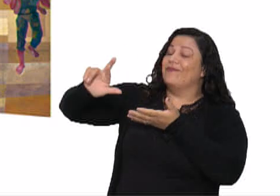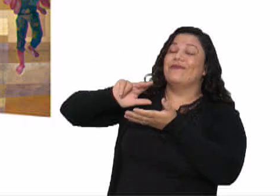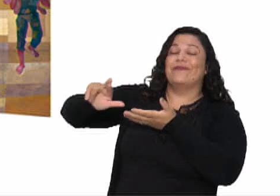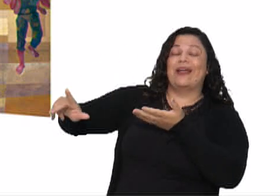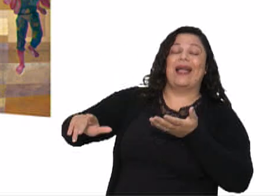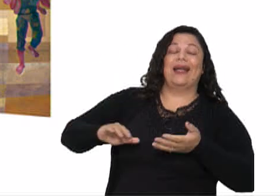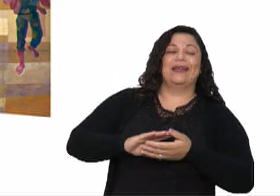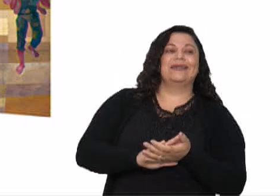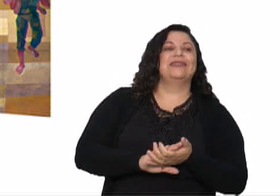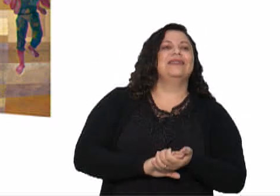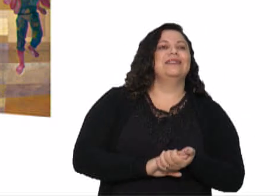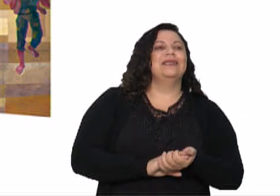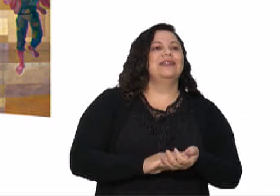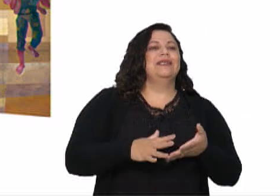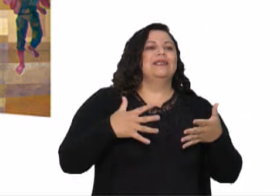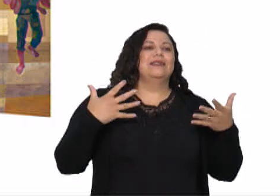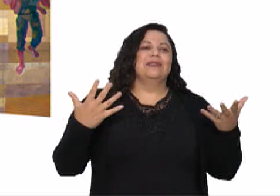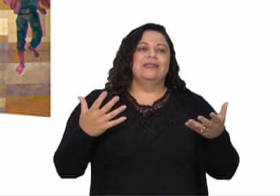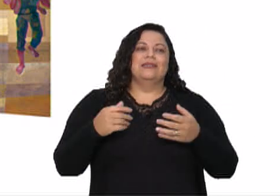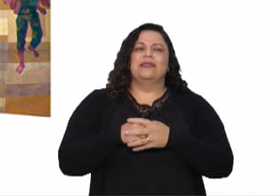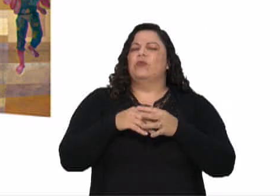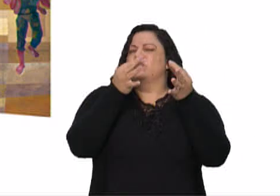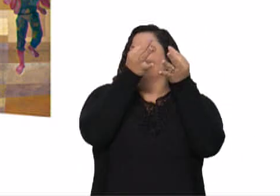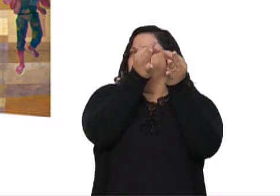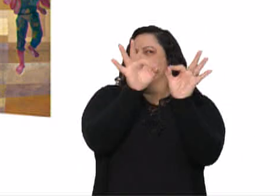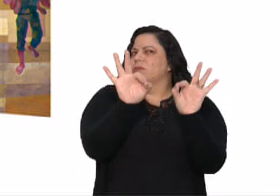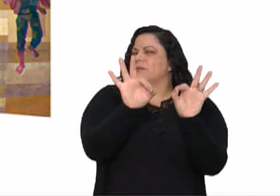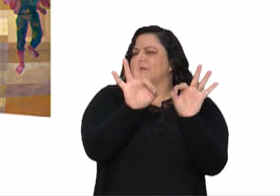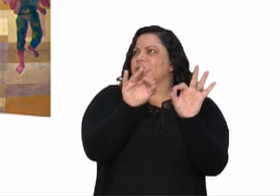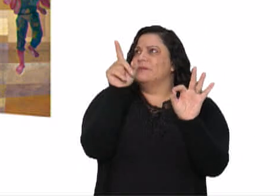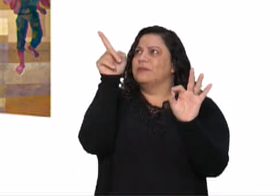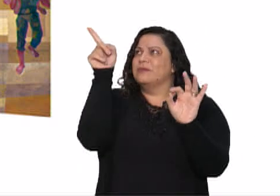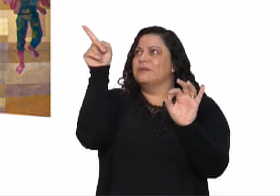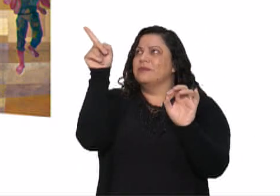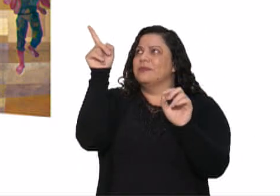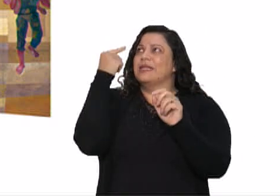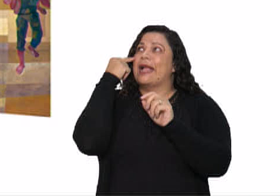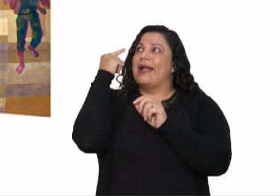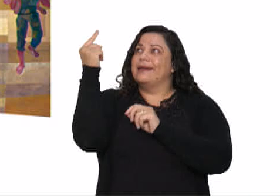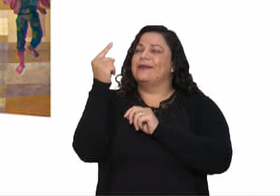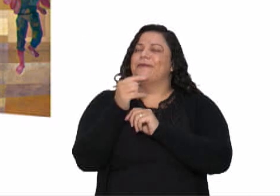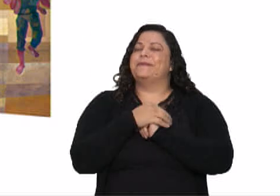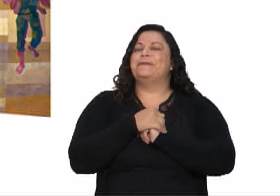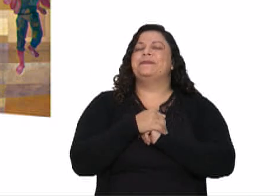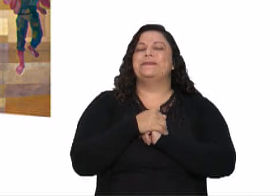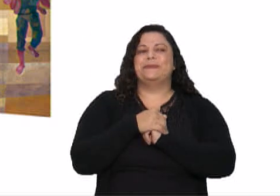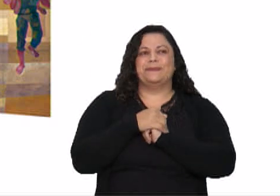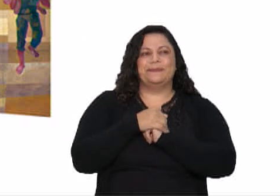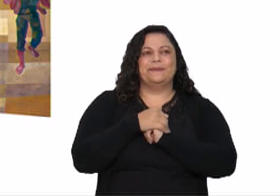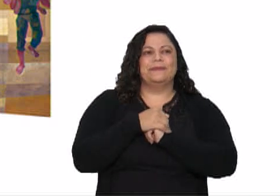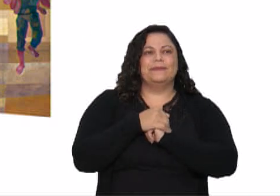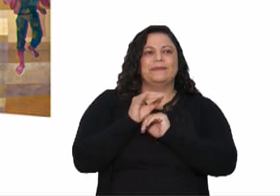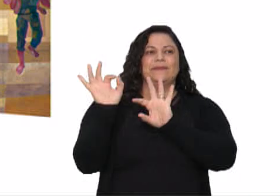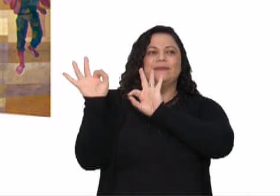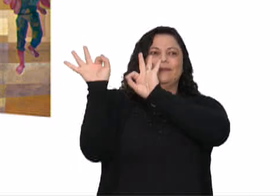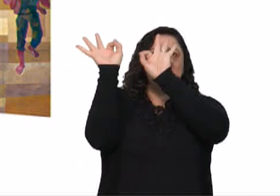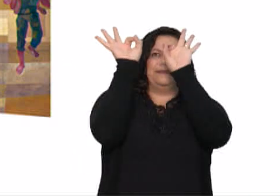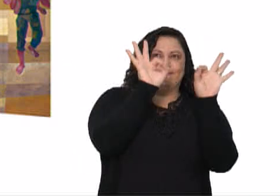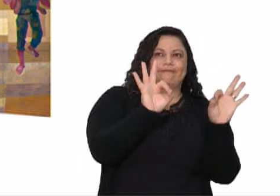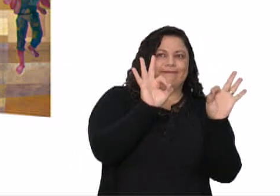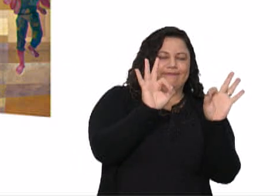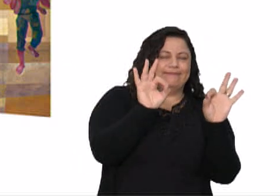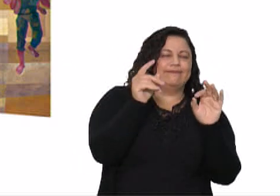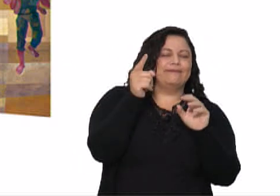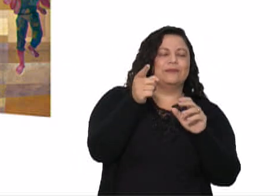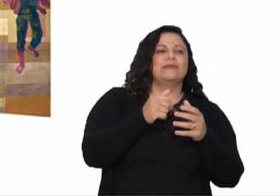obra. Vou trazer aqui um detalhe dessa daqui, né? Olha lá, que é aquele detalhe ali, ok? Trouxe aqui maior. A